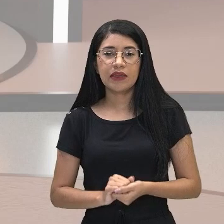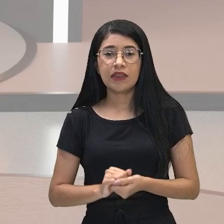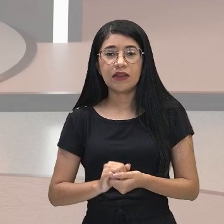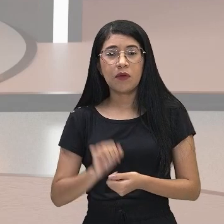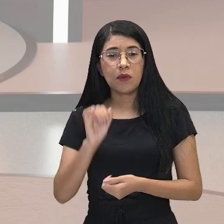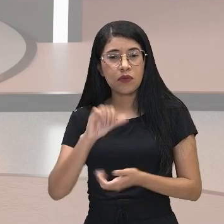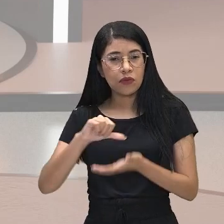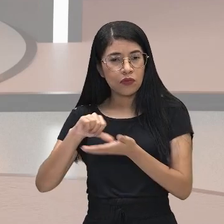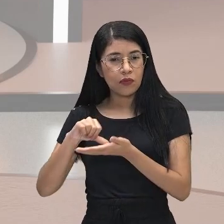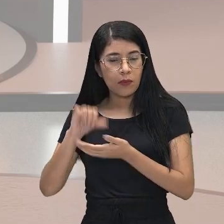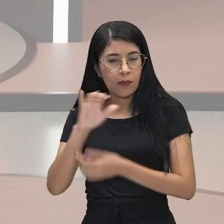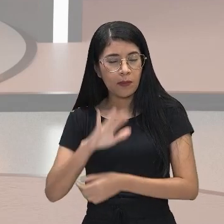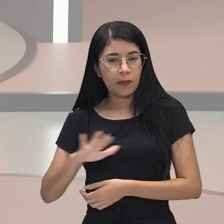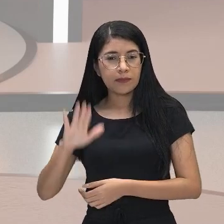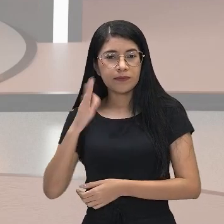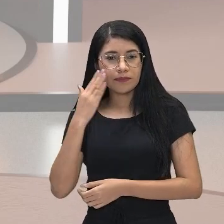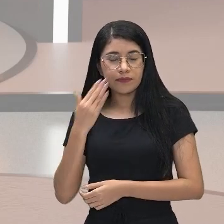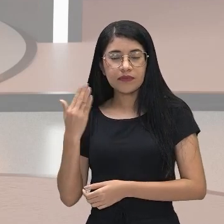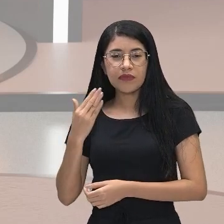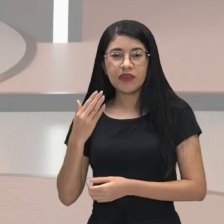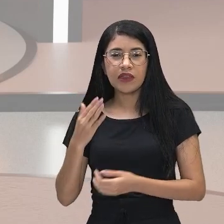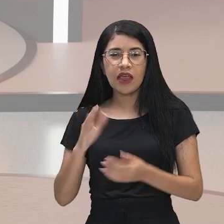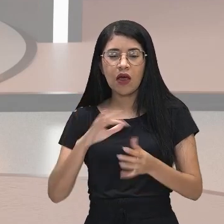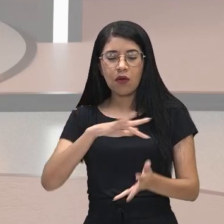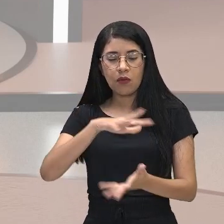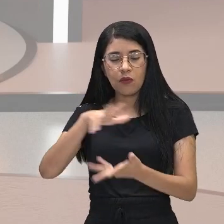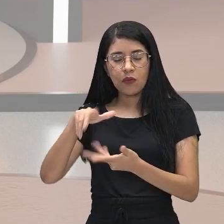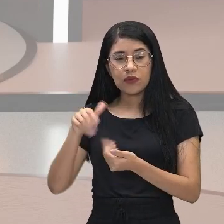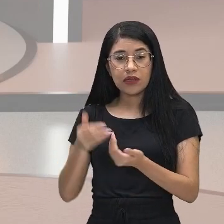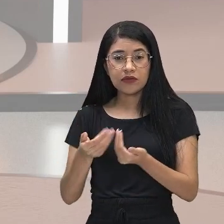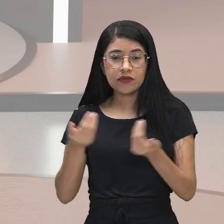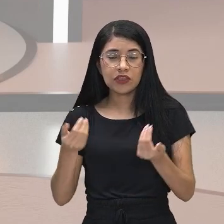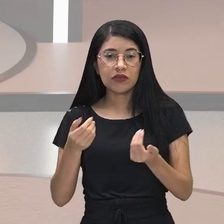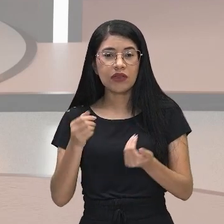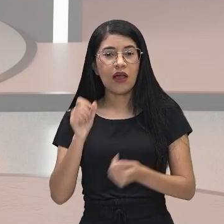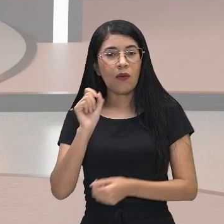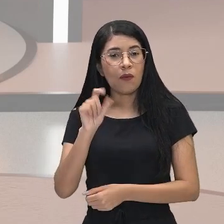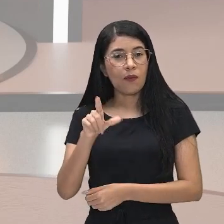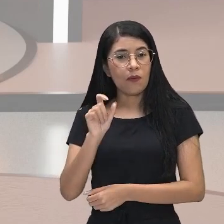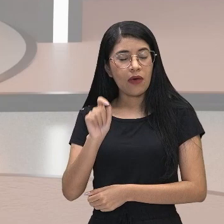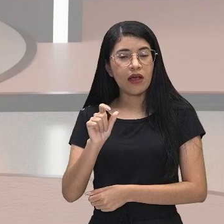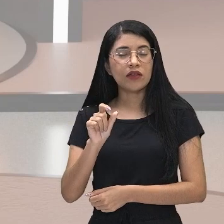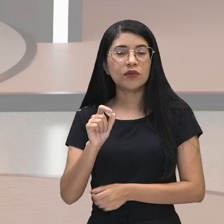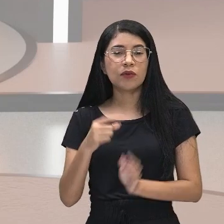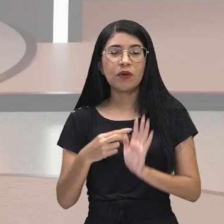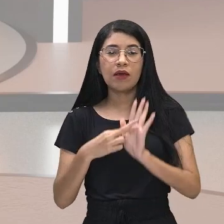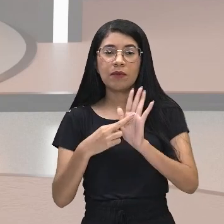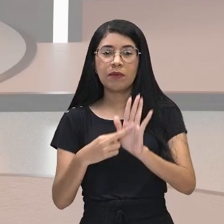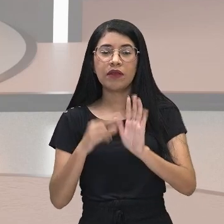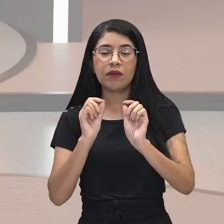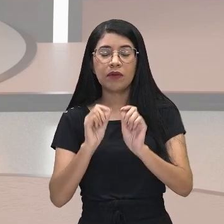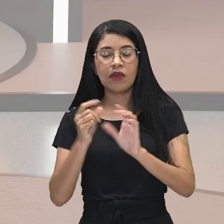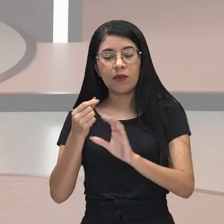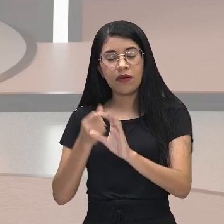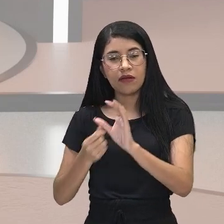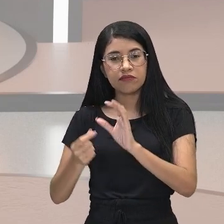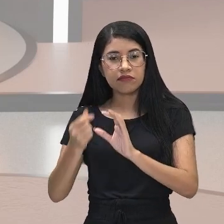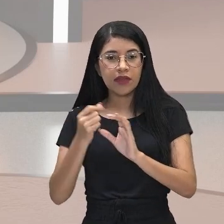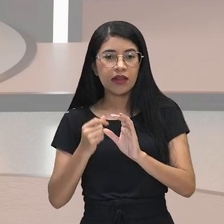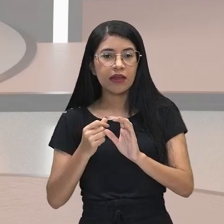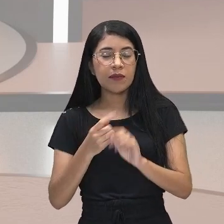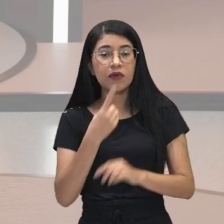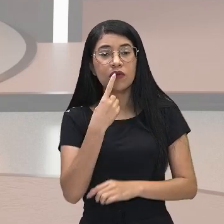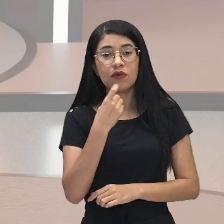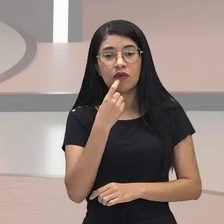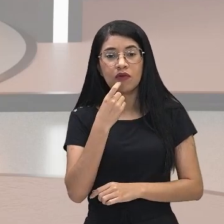galera, que realmente o mundo está dividido ali entre azul, que está ilustrando o bloco capitalista, e